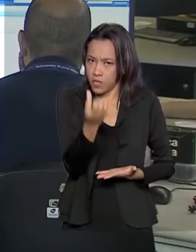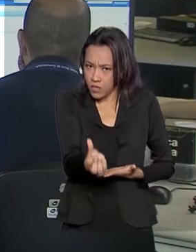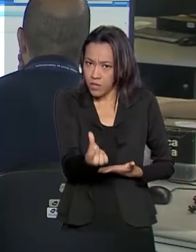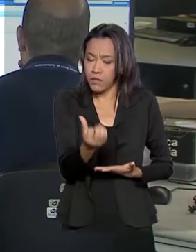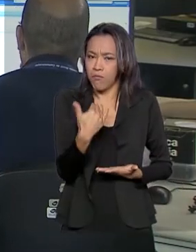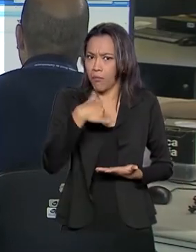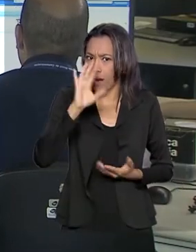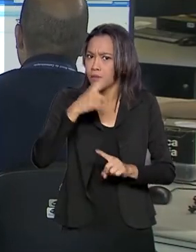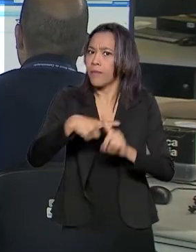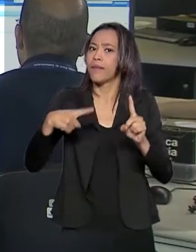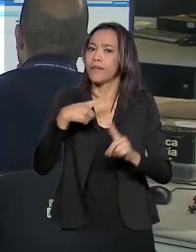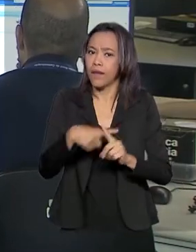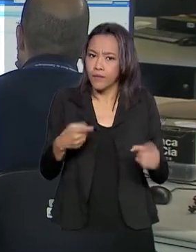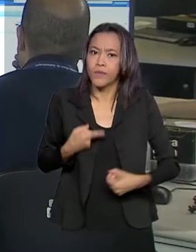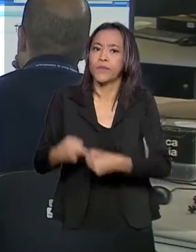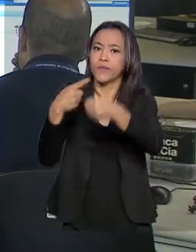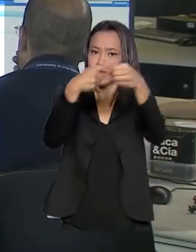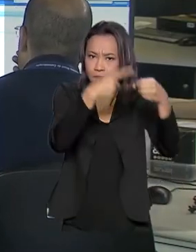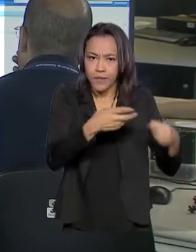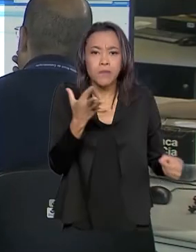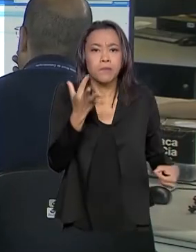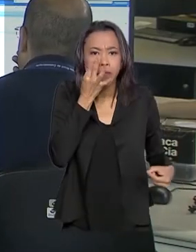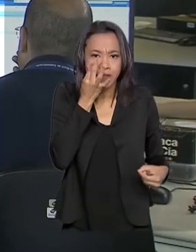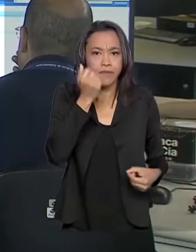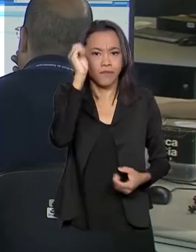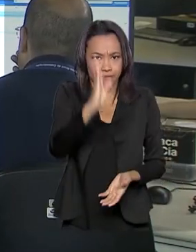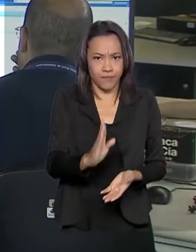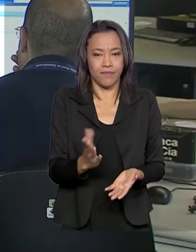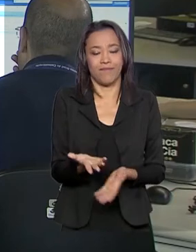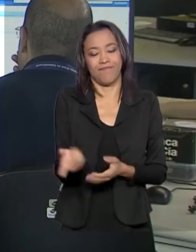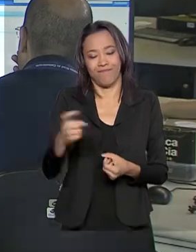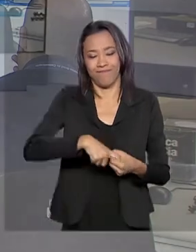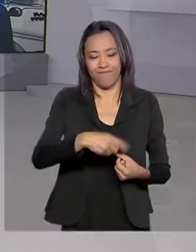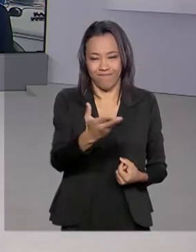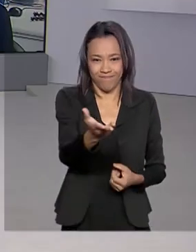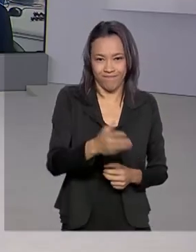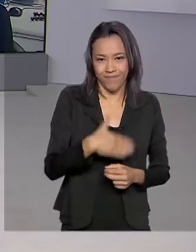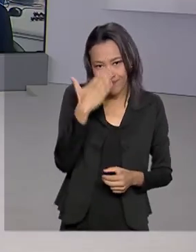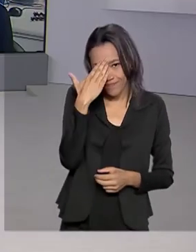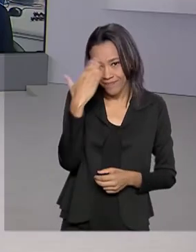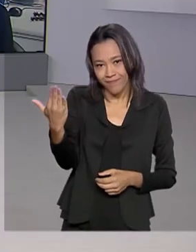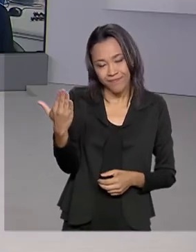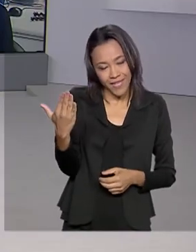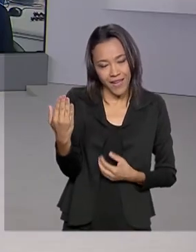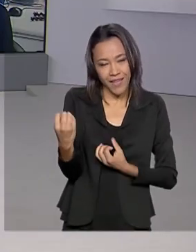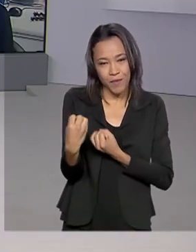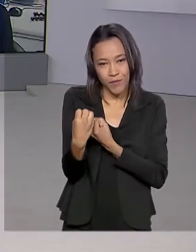da metade dos municípios brasileiros. Voltamos com você, Renata. Obrigada, Alessandra, pelas suas informações.